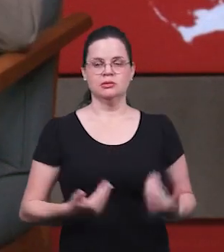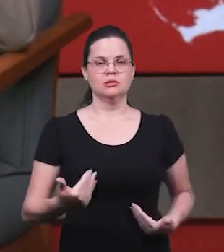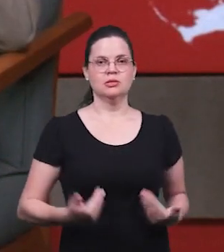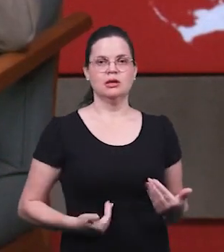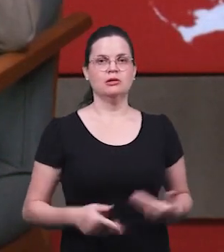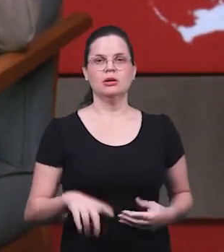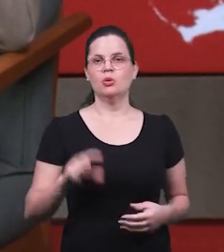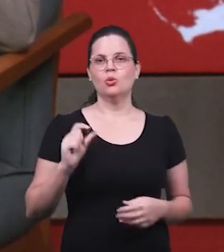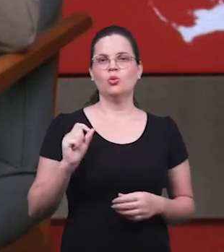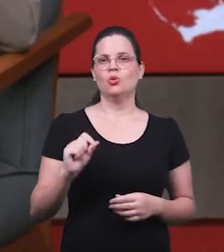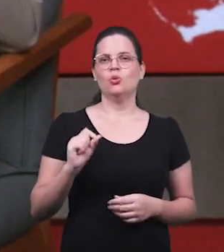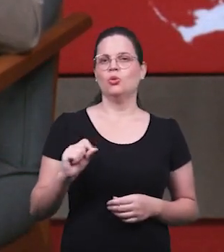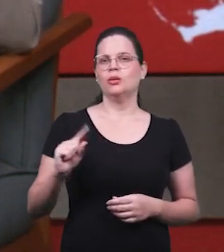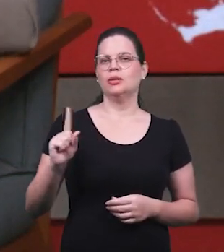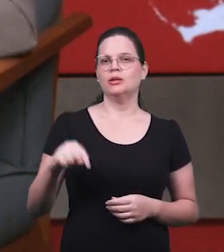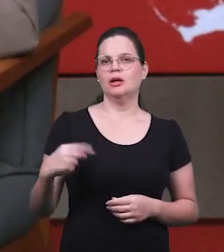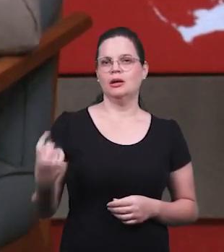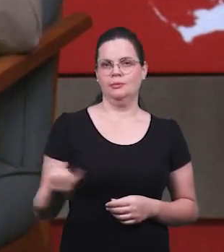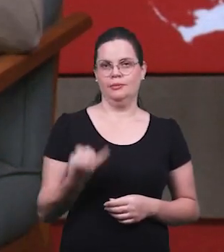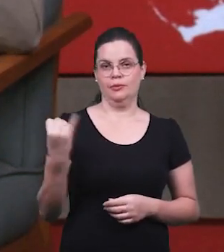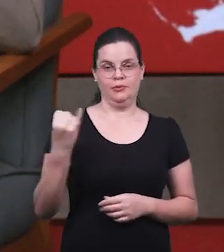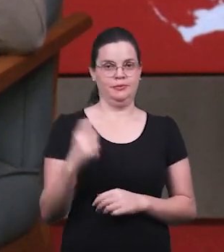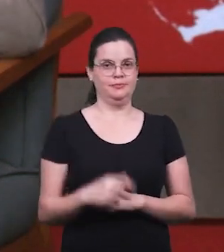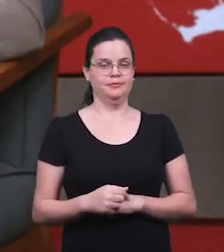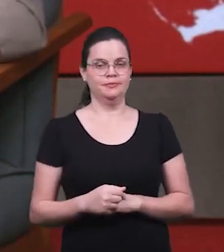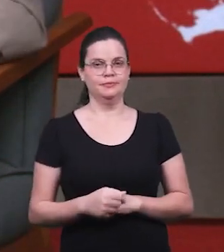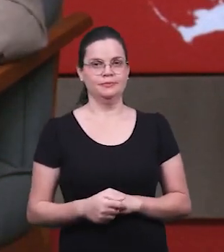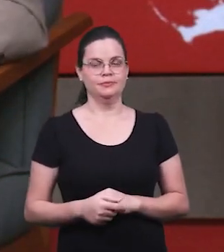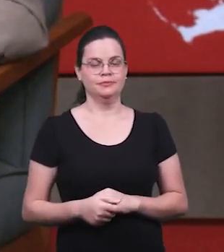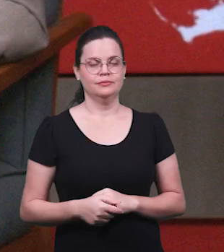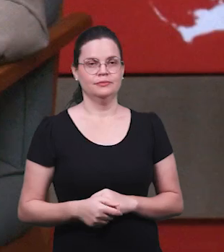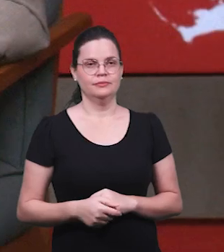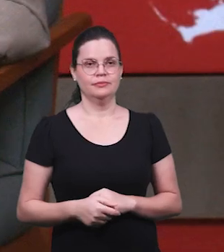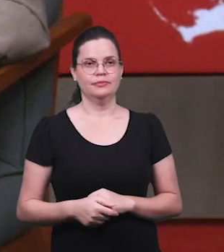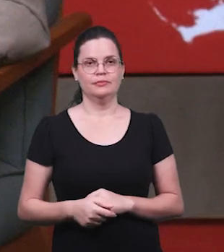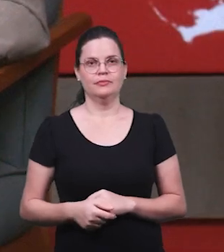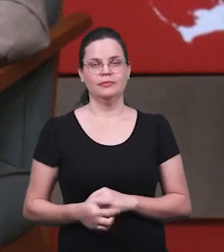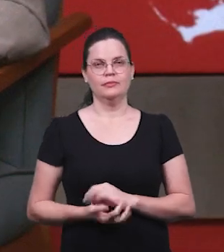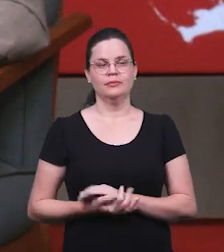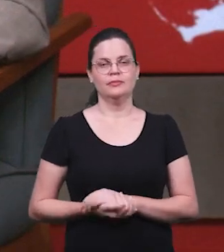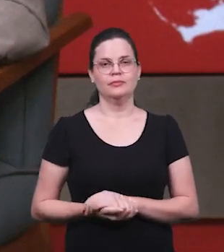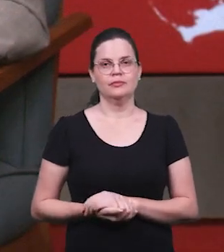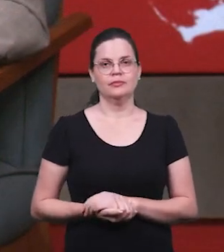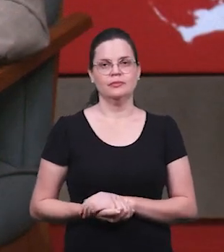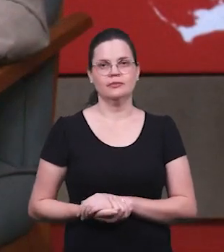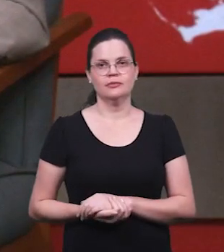que era importante. Veja que coisa interessante